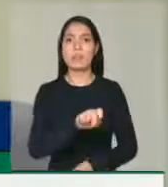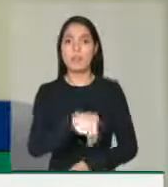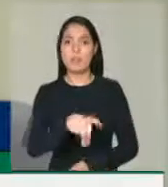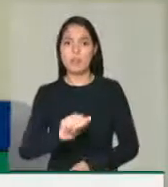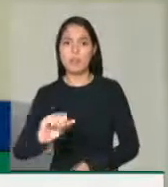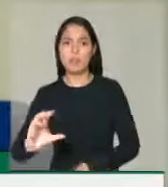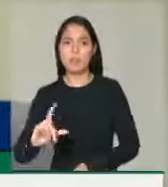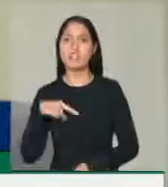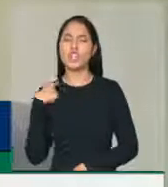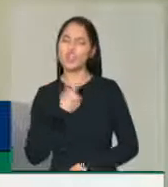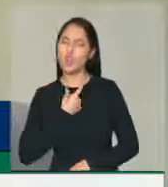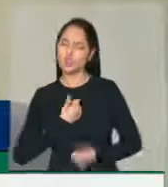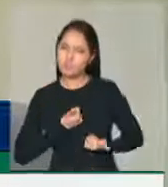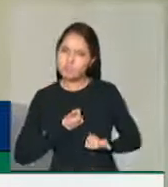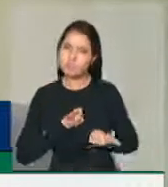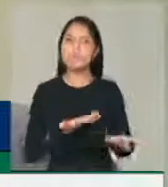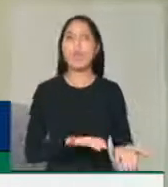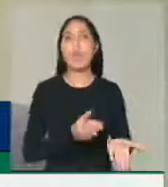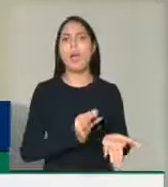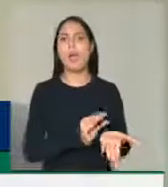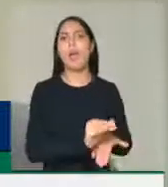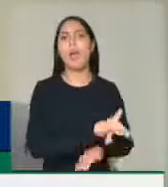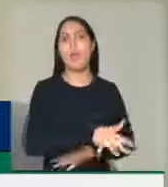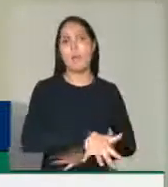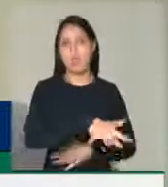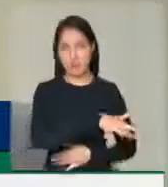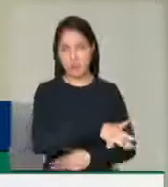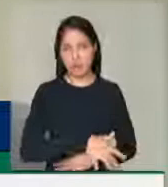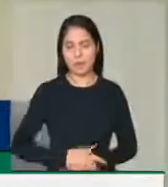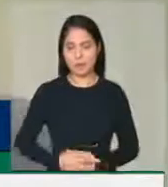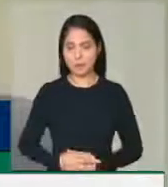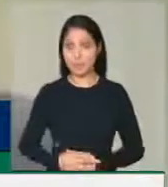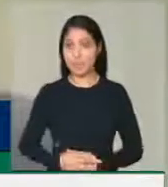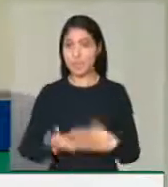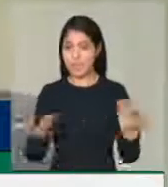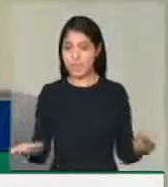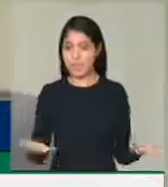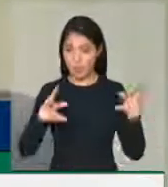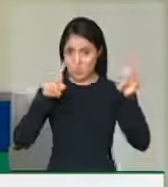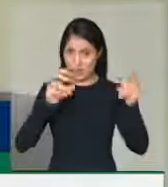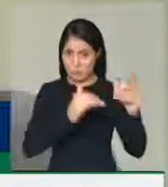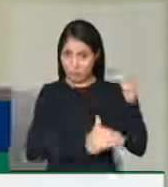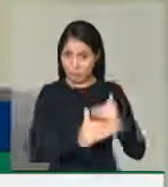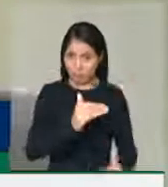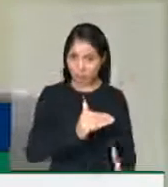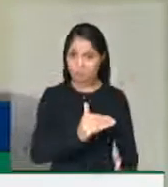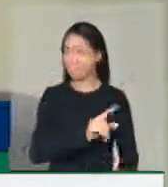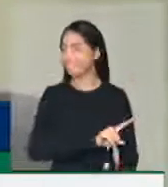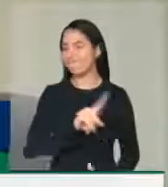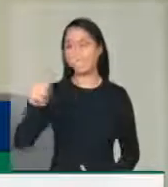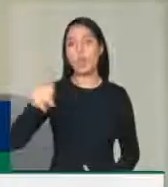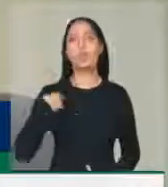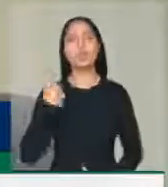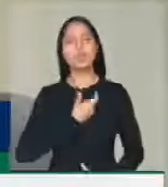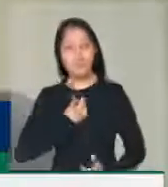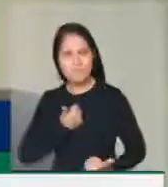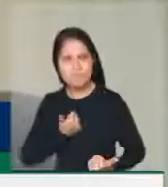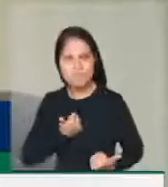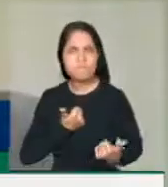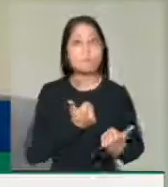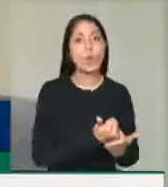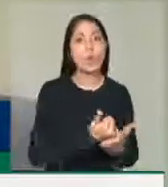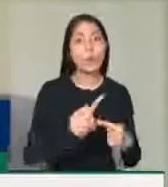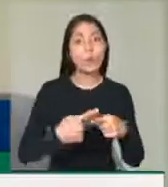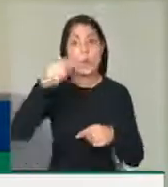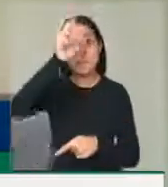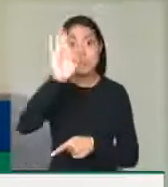então a gente não pode aprovar uma bactéria voltando no teto nós precisamos é fortalecer aquilo que faz